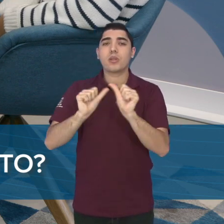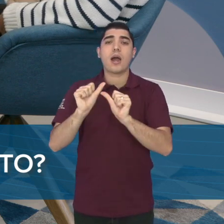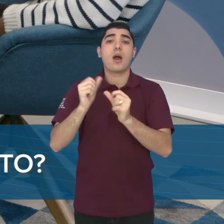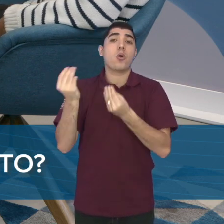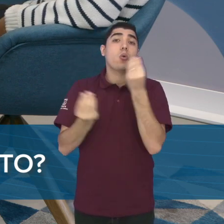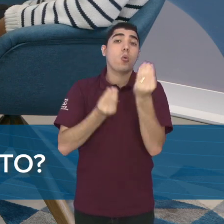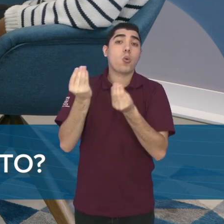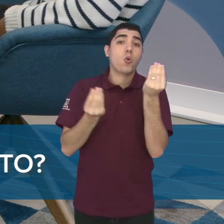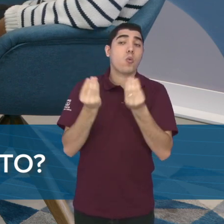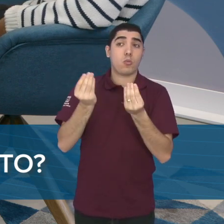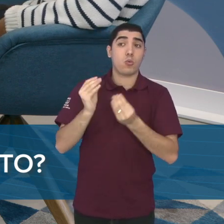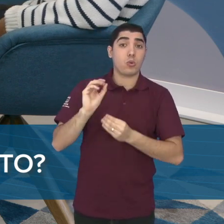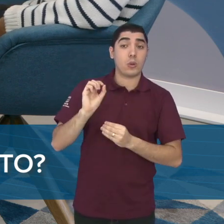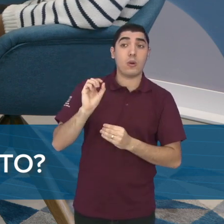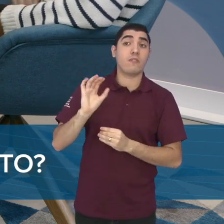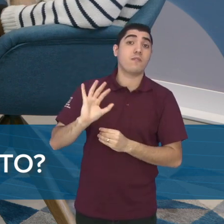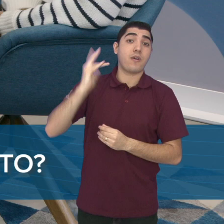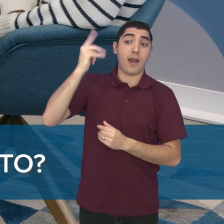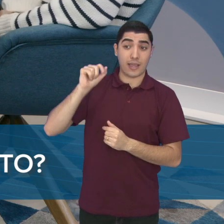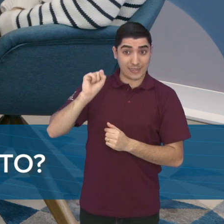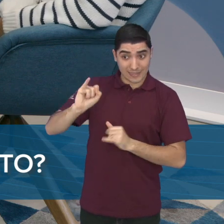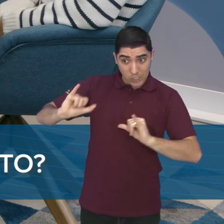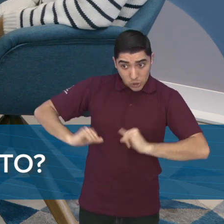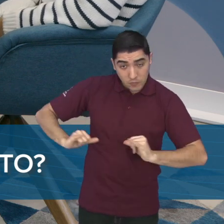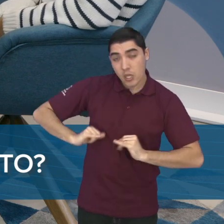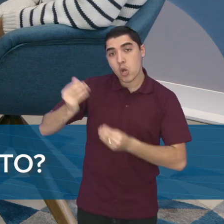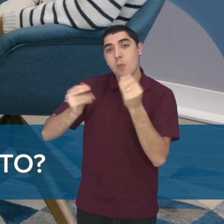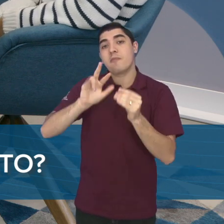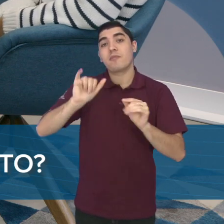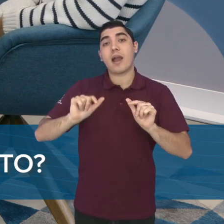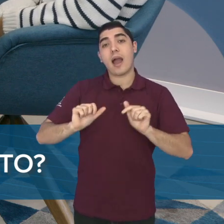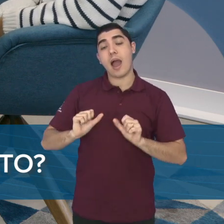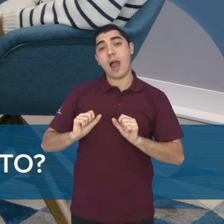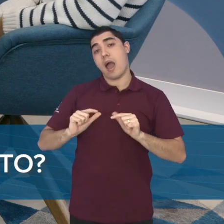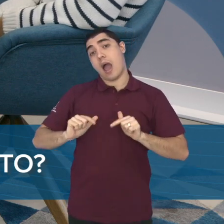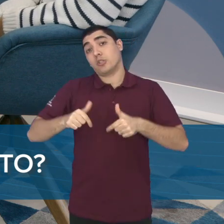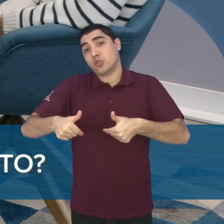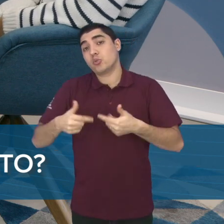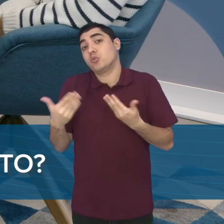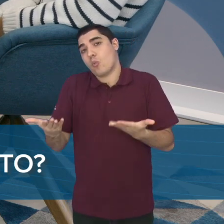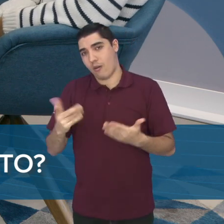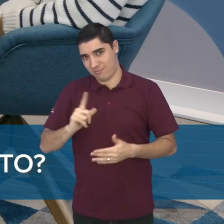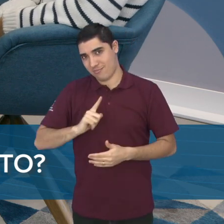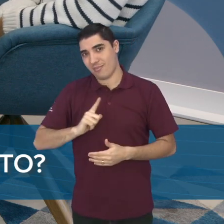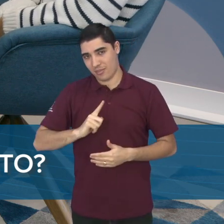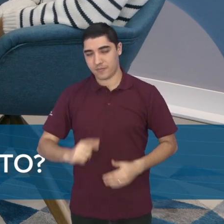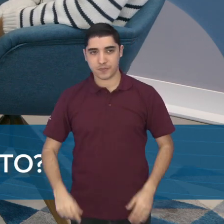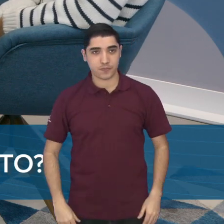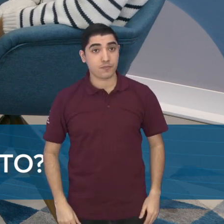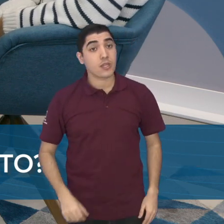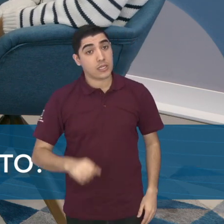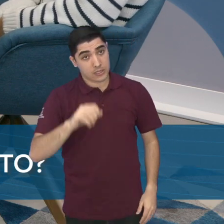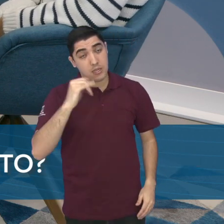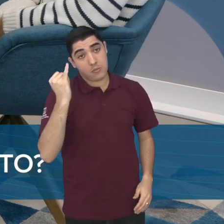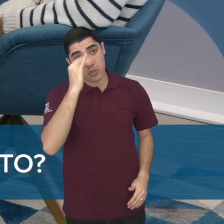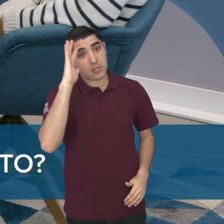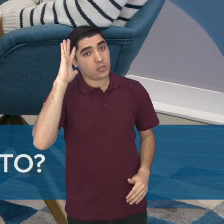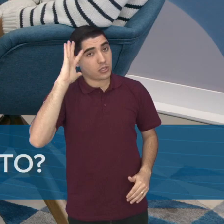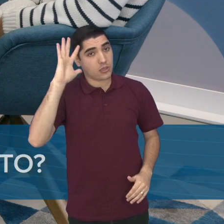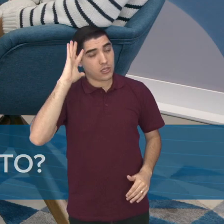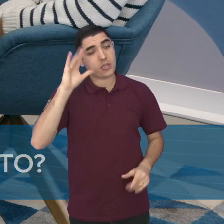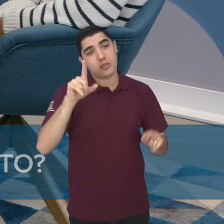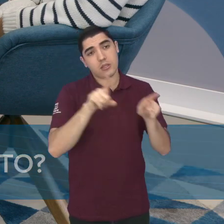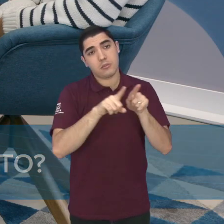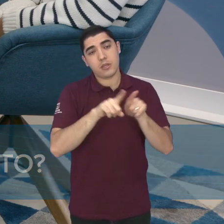vai lidar também com o sofrimento. Sim, até para a gente pensar por que alguns vão